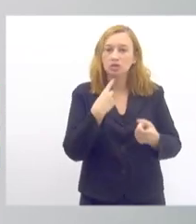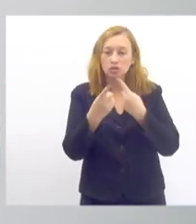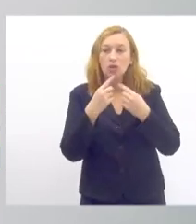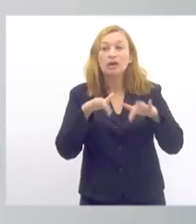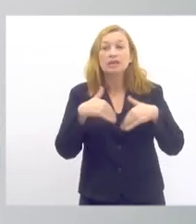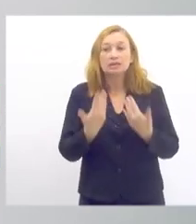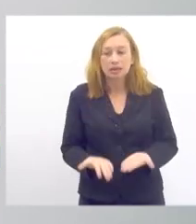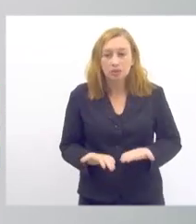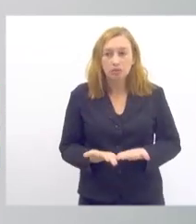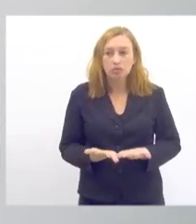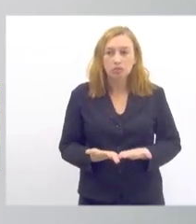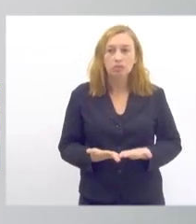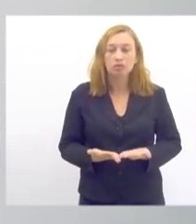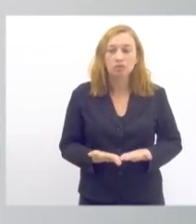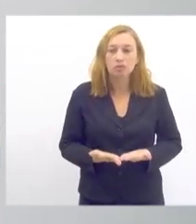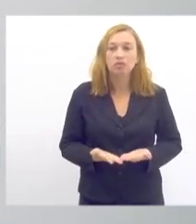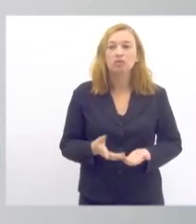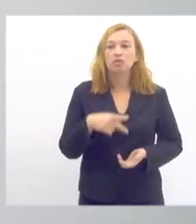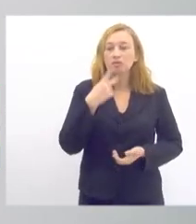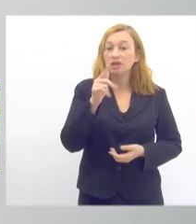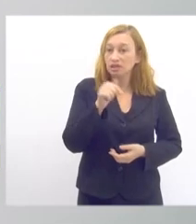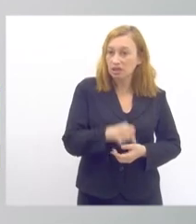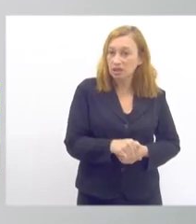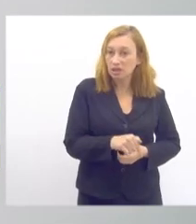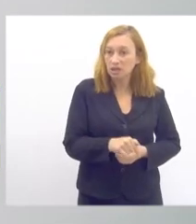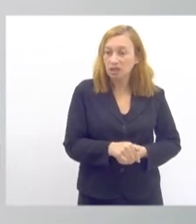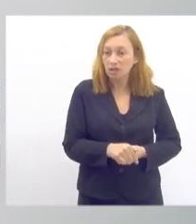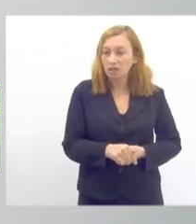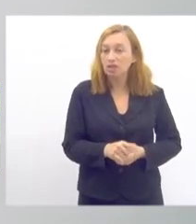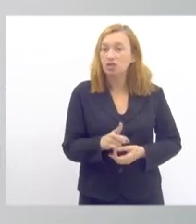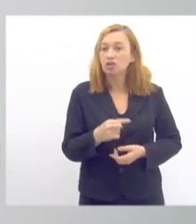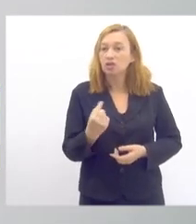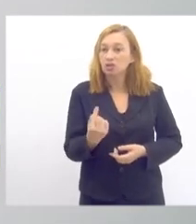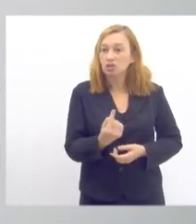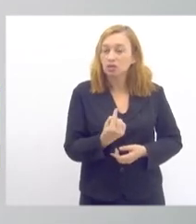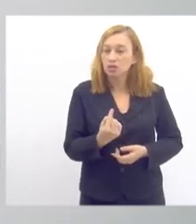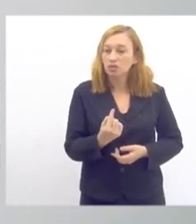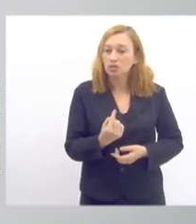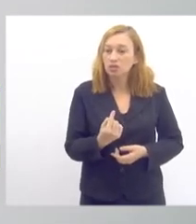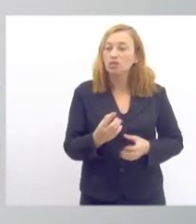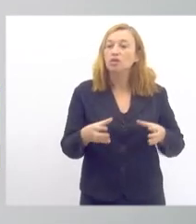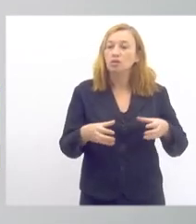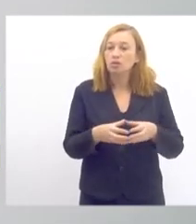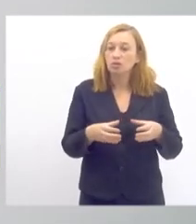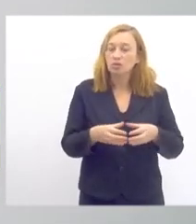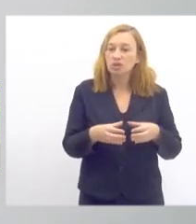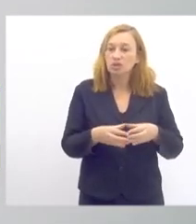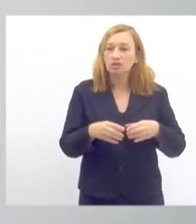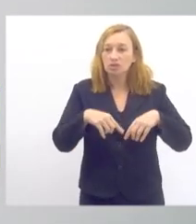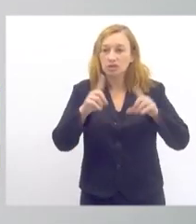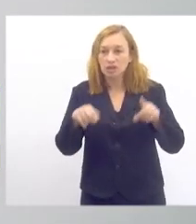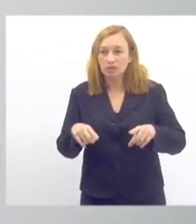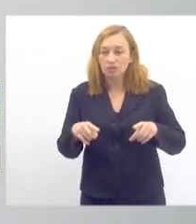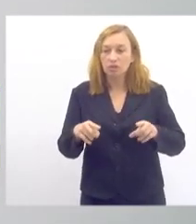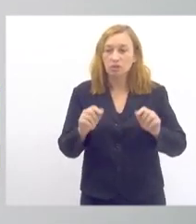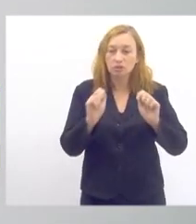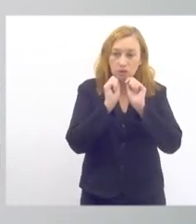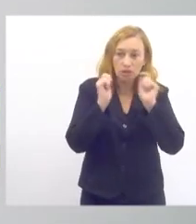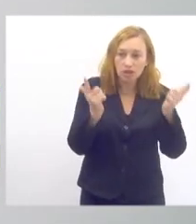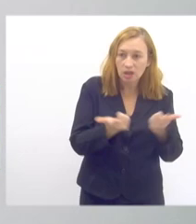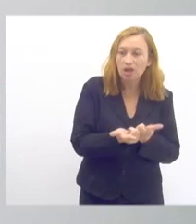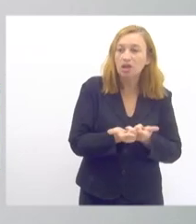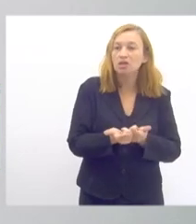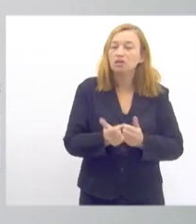Então, reafirmando aqui que a Comissão de Servidores da Alerj vai permanecer